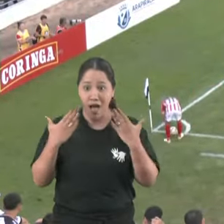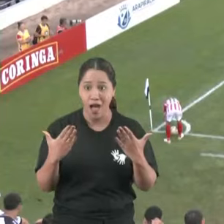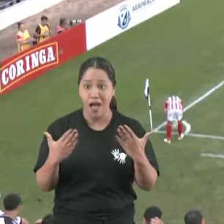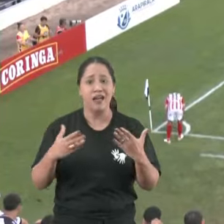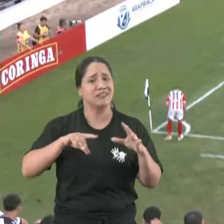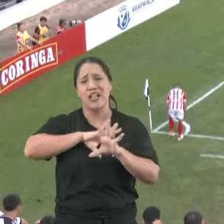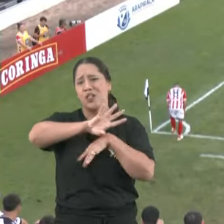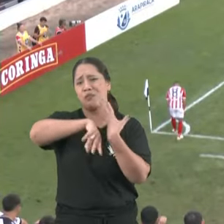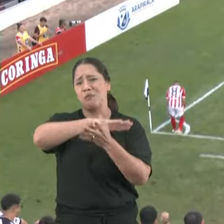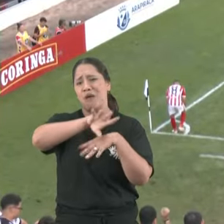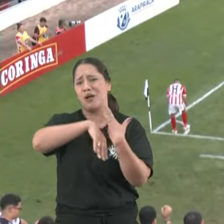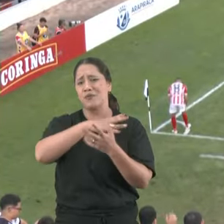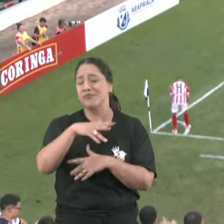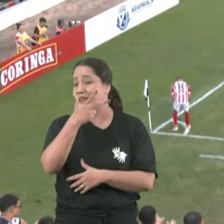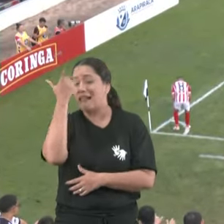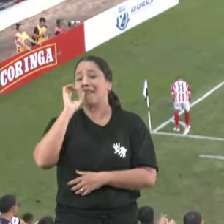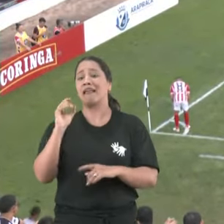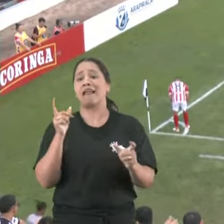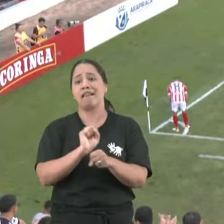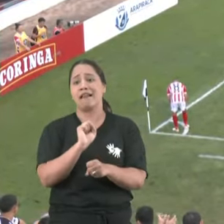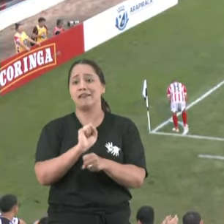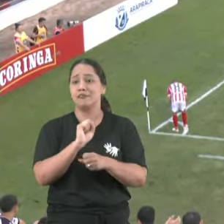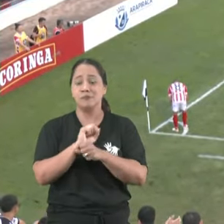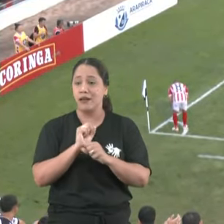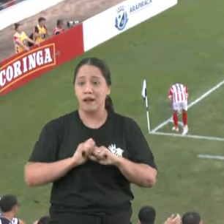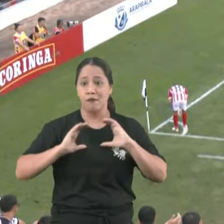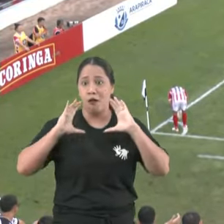bagunçado. Ninguém tá esperando uma bola dessa.